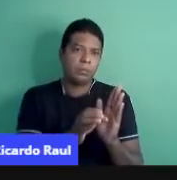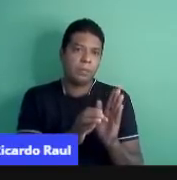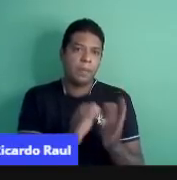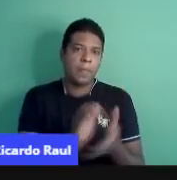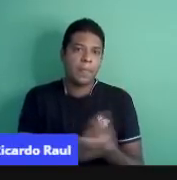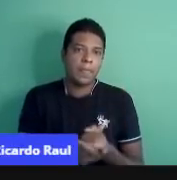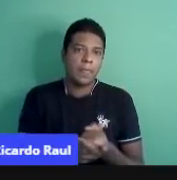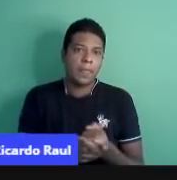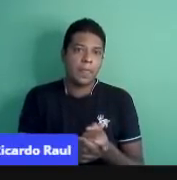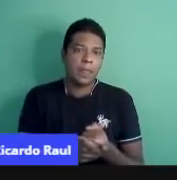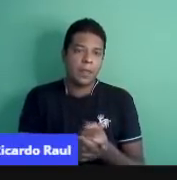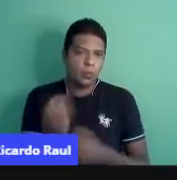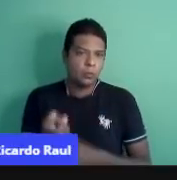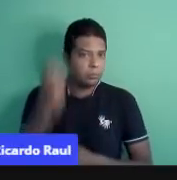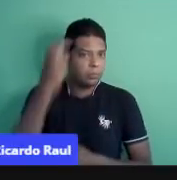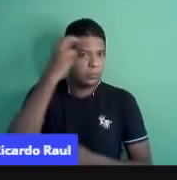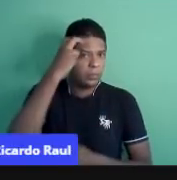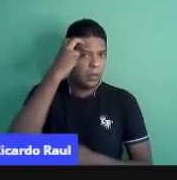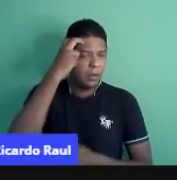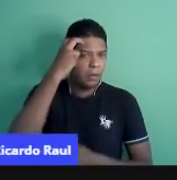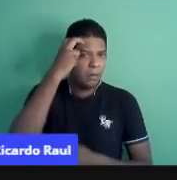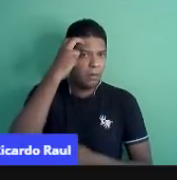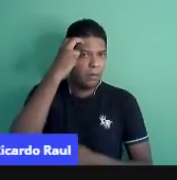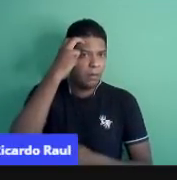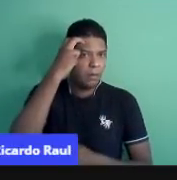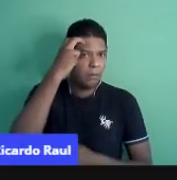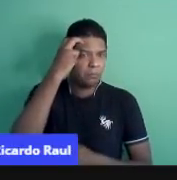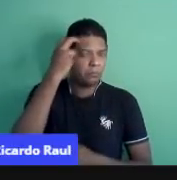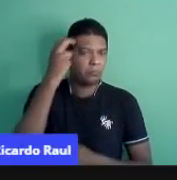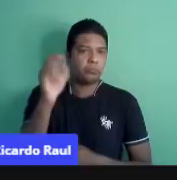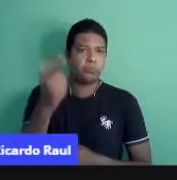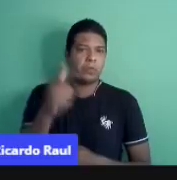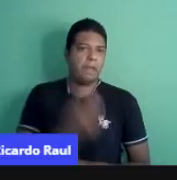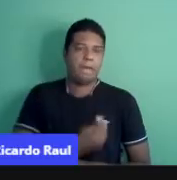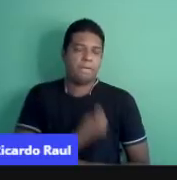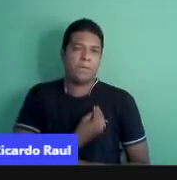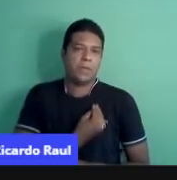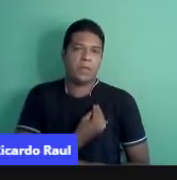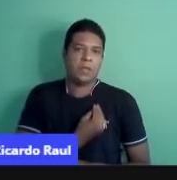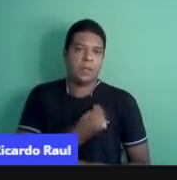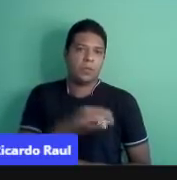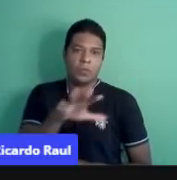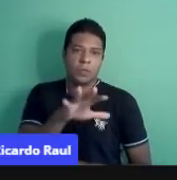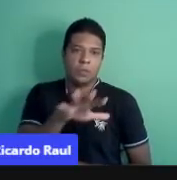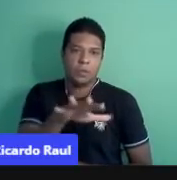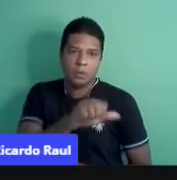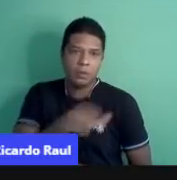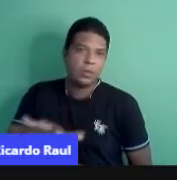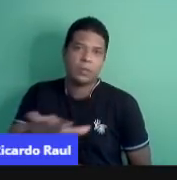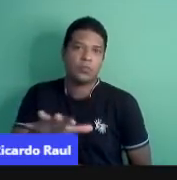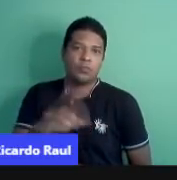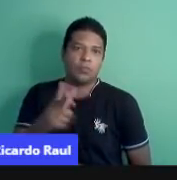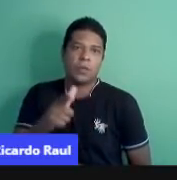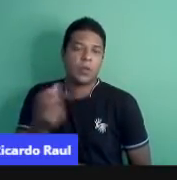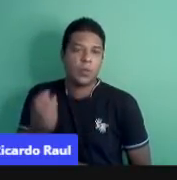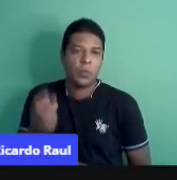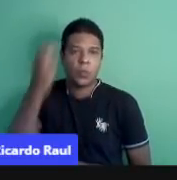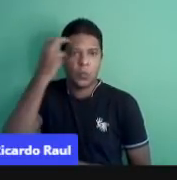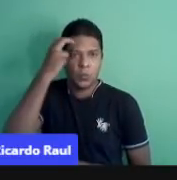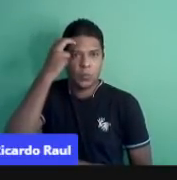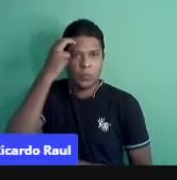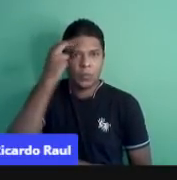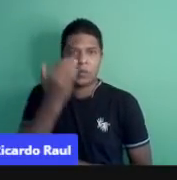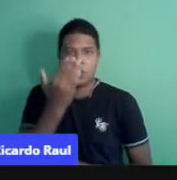algo cultural. Não existe vida social sem cultura. Desde o que se come, o que